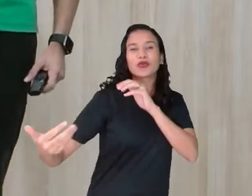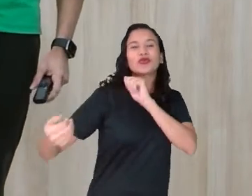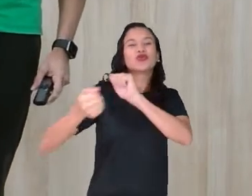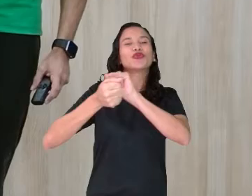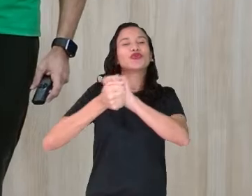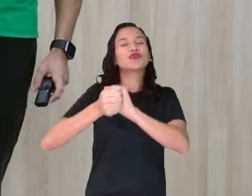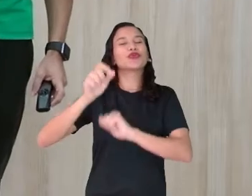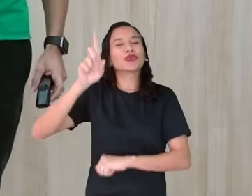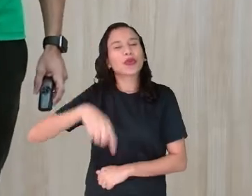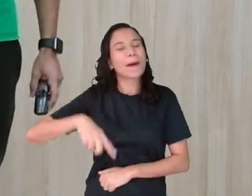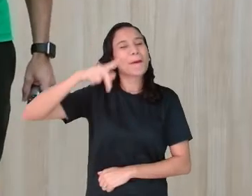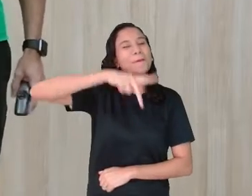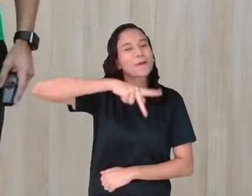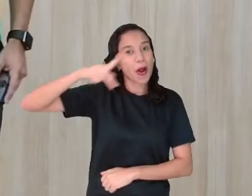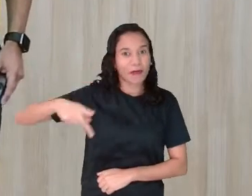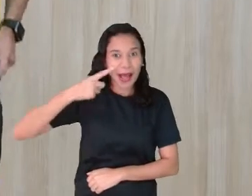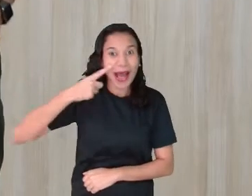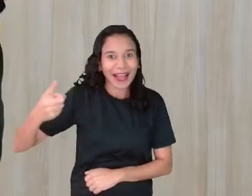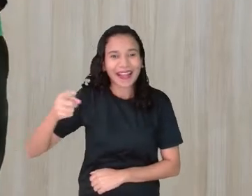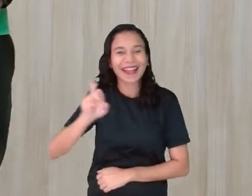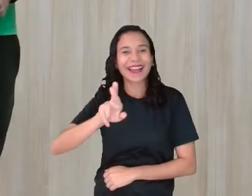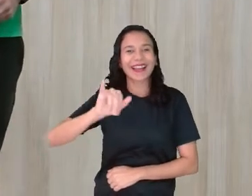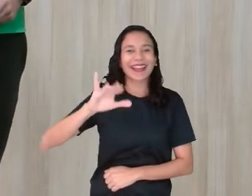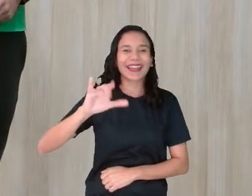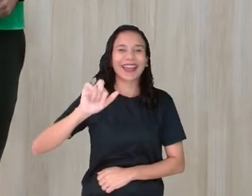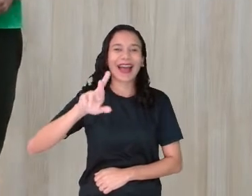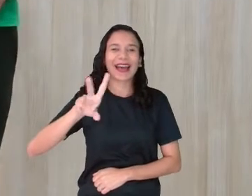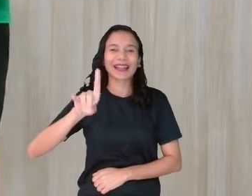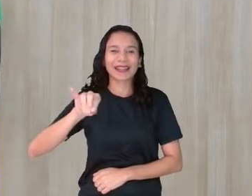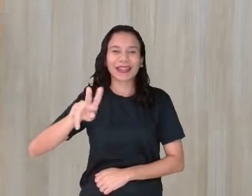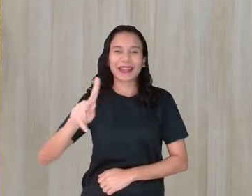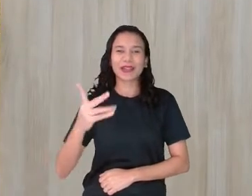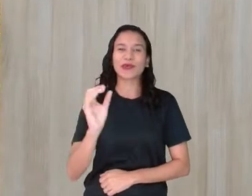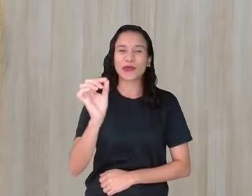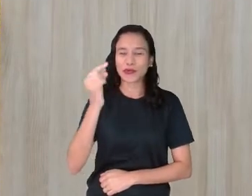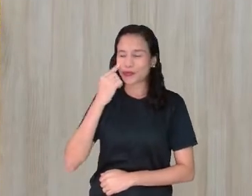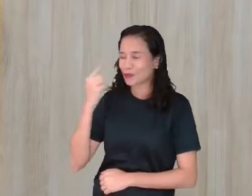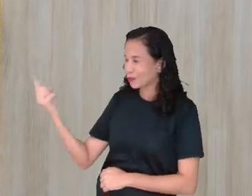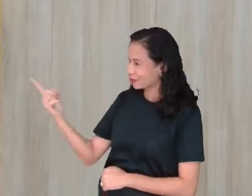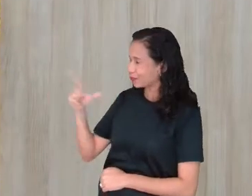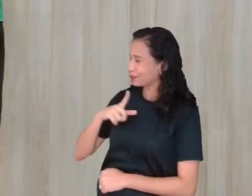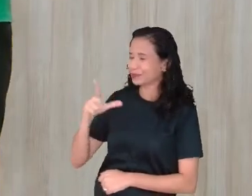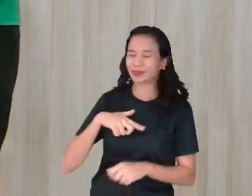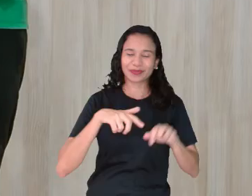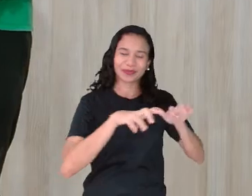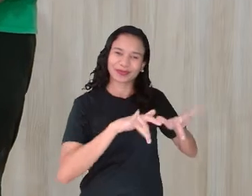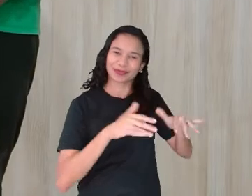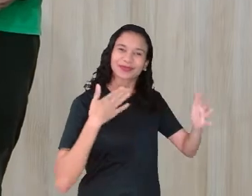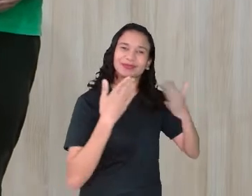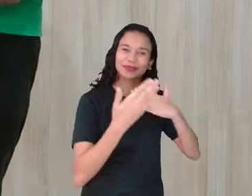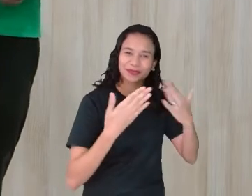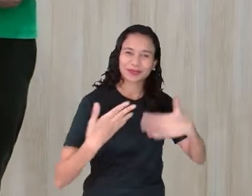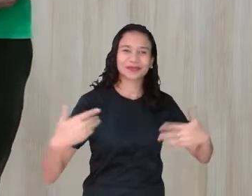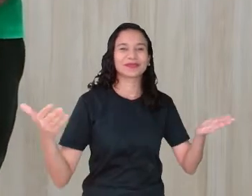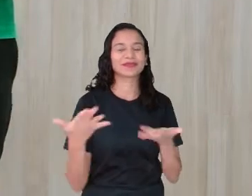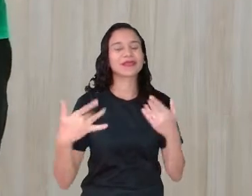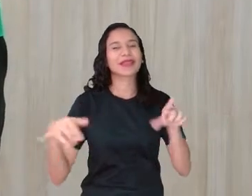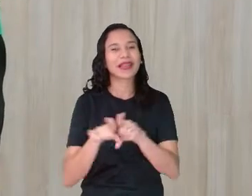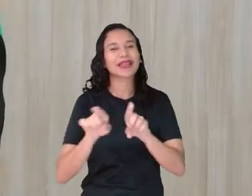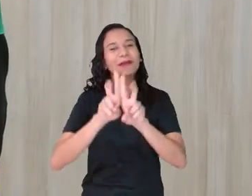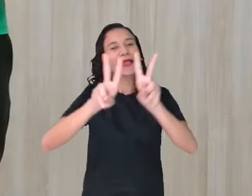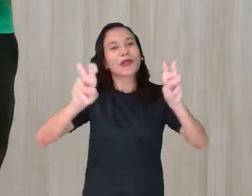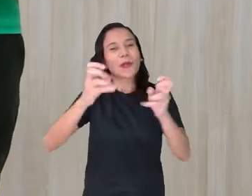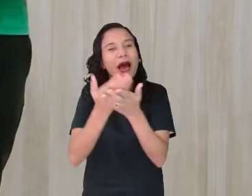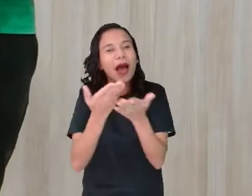aqui hoje é ele mesmo, Ricardinho, vai fazer aí o chat comigo, vai comentar também sobre a aula